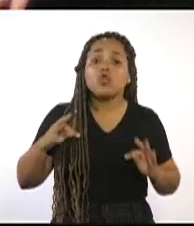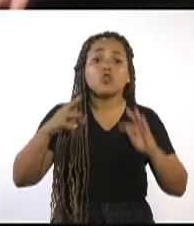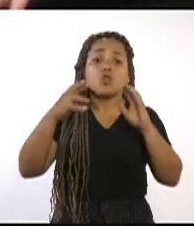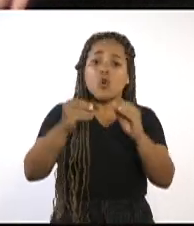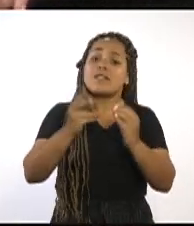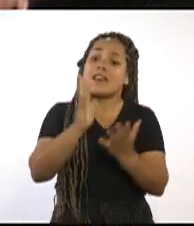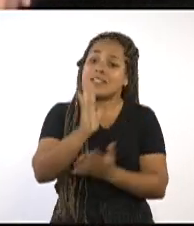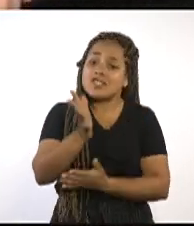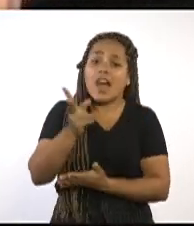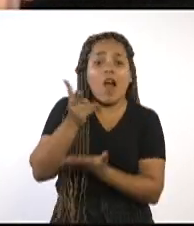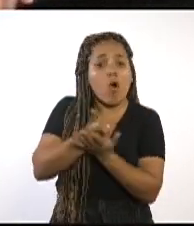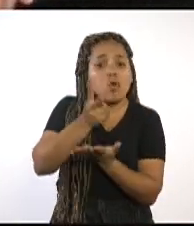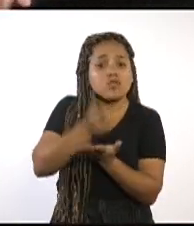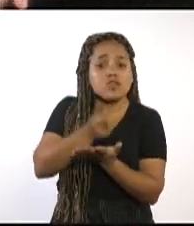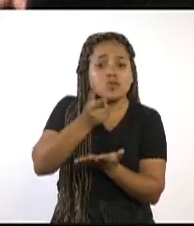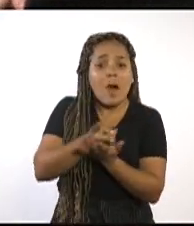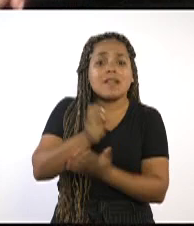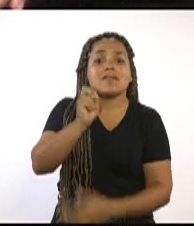continuadas.